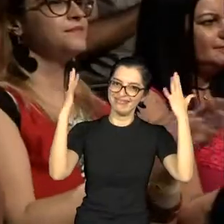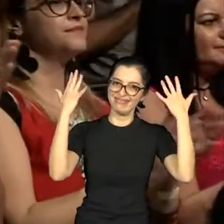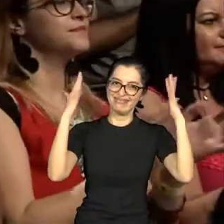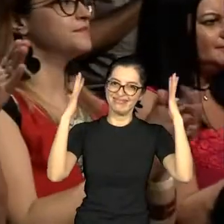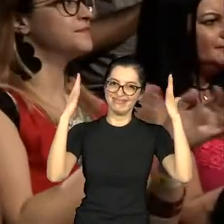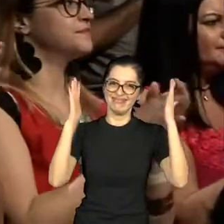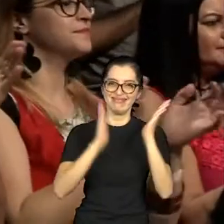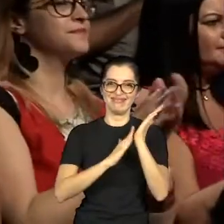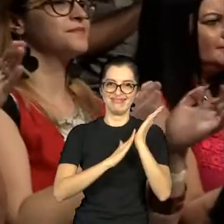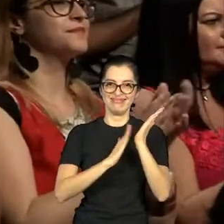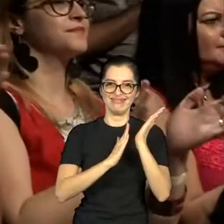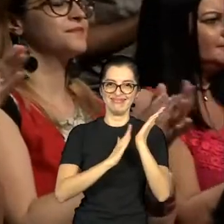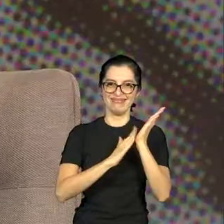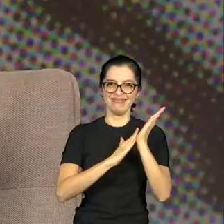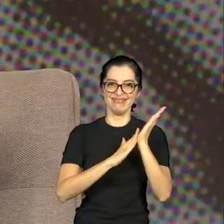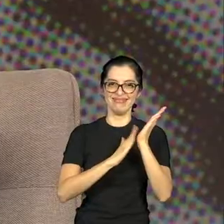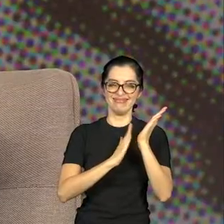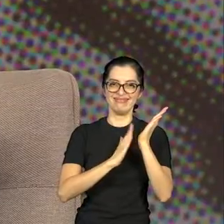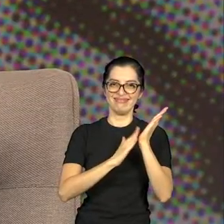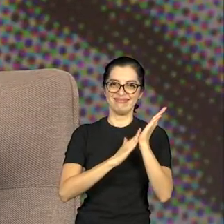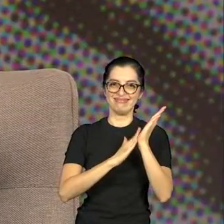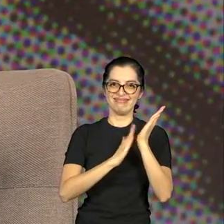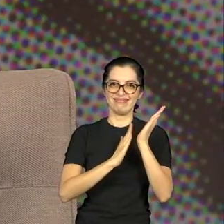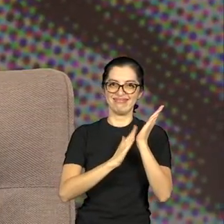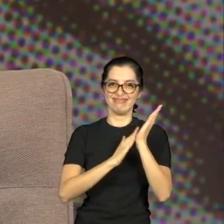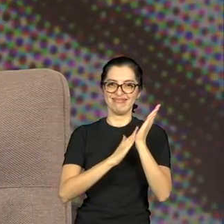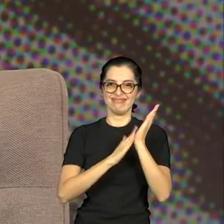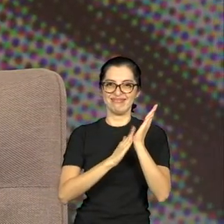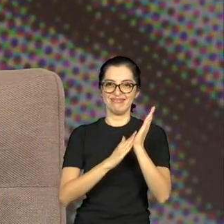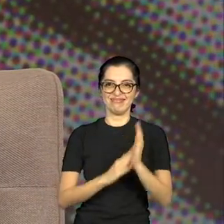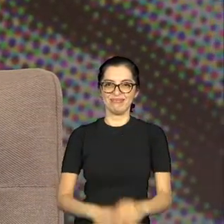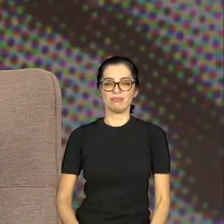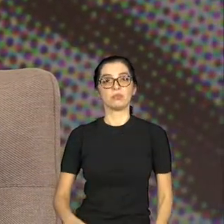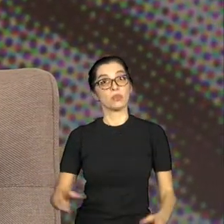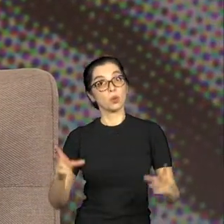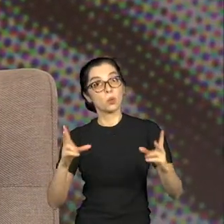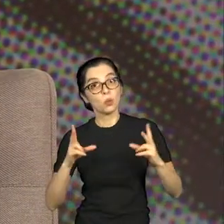Querido, obrigada.